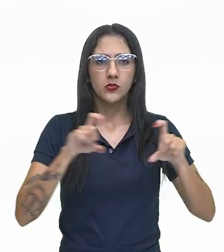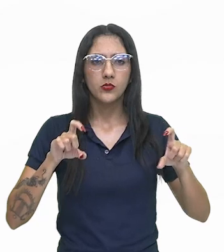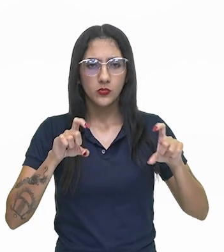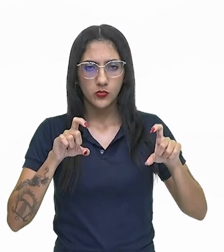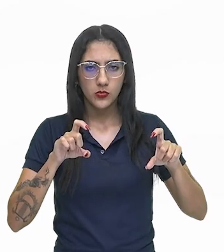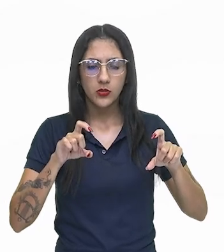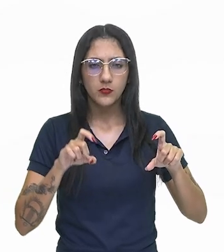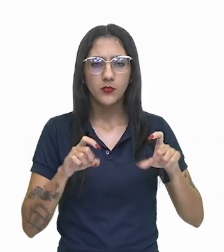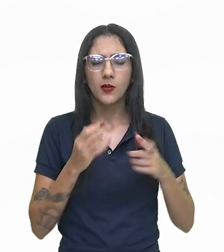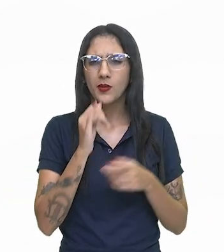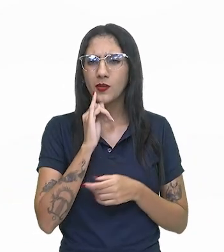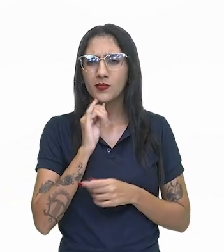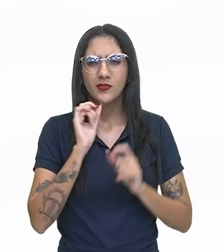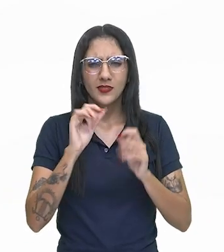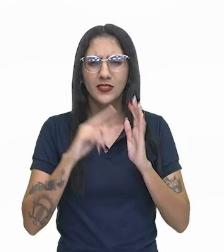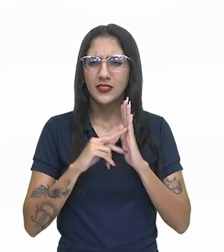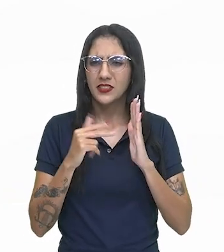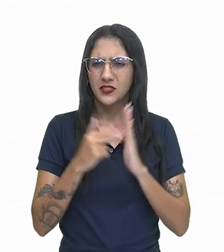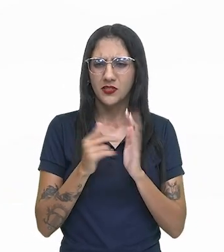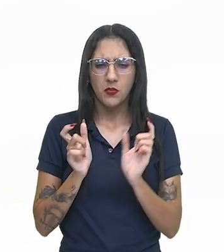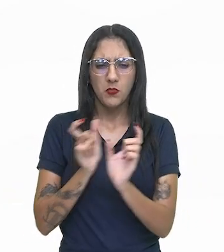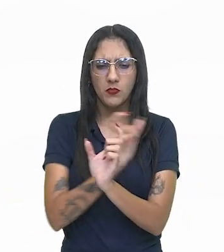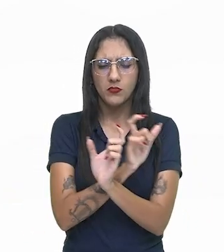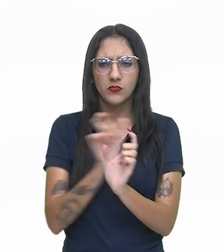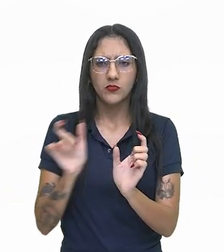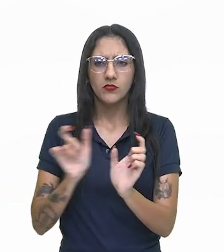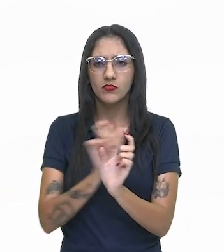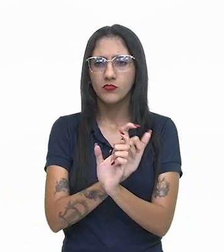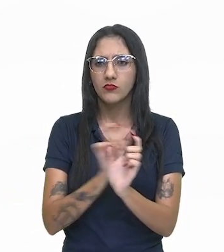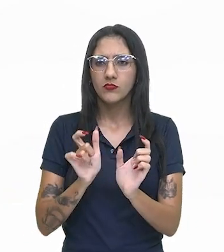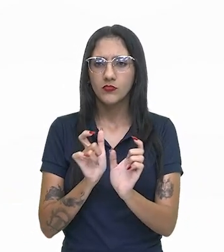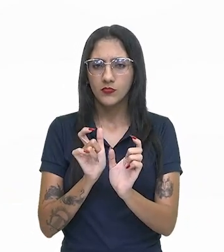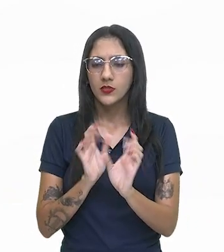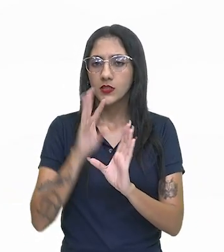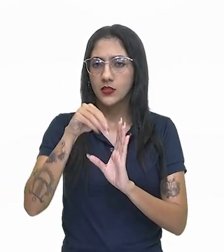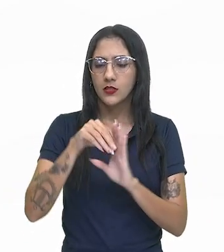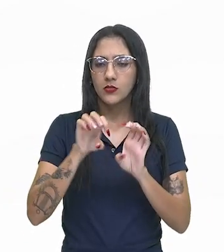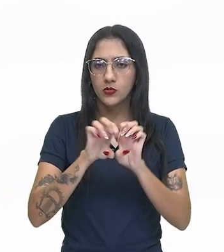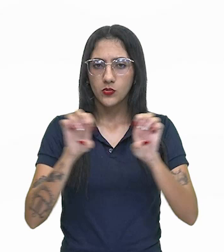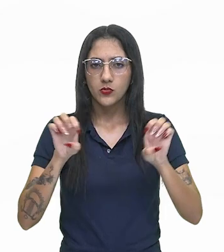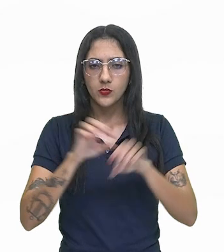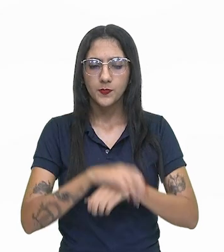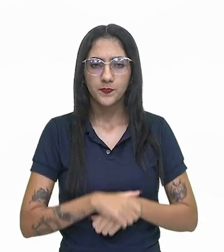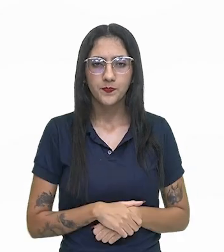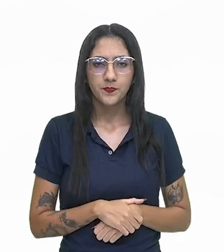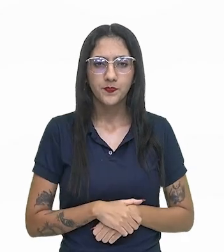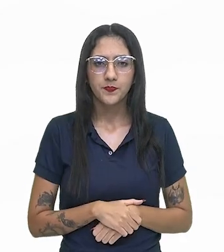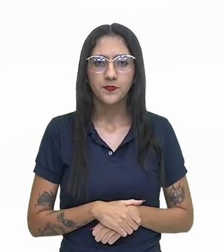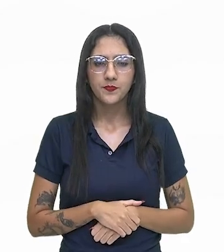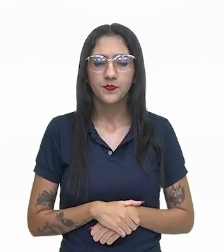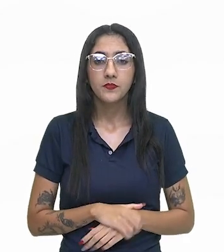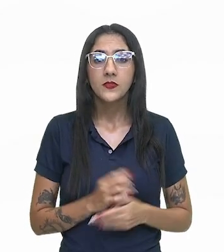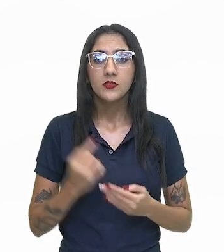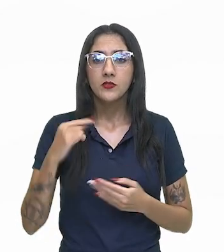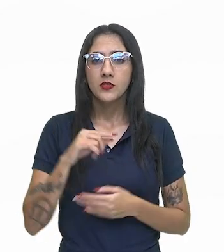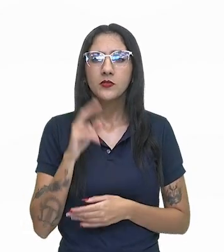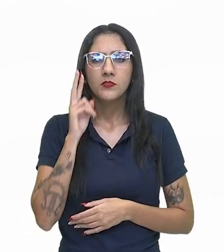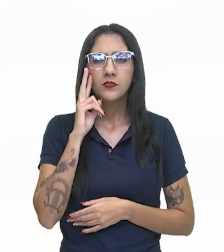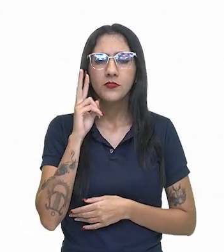de embaralhar, isto é, trocar objetos de posição. Então, no exemplo que a gente viu aí,